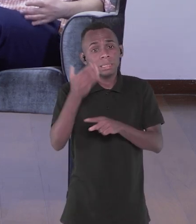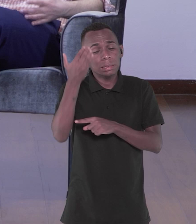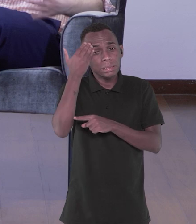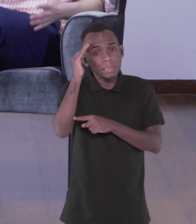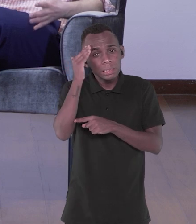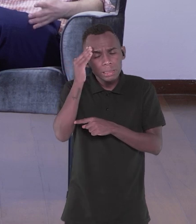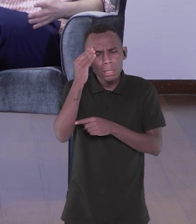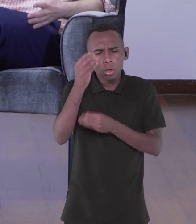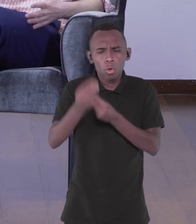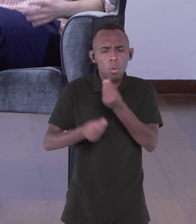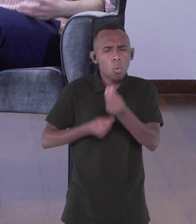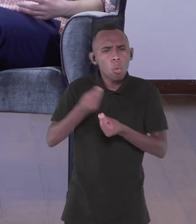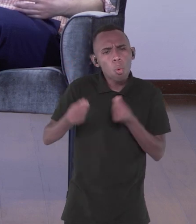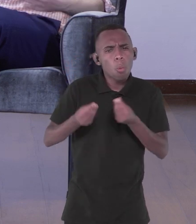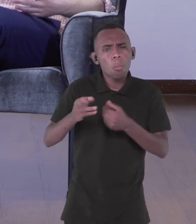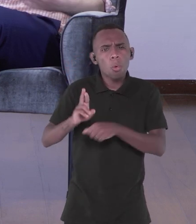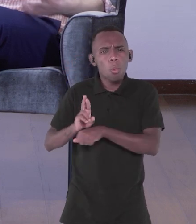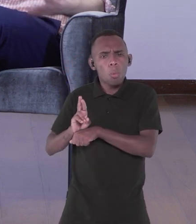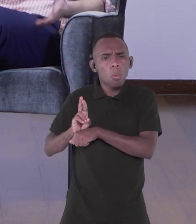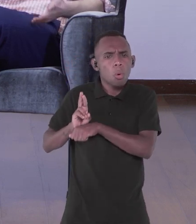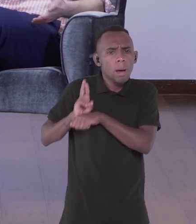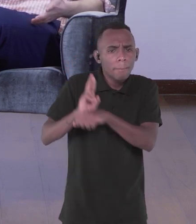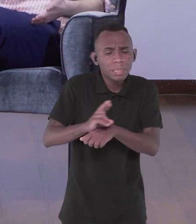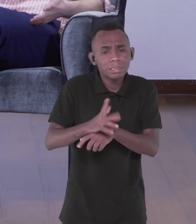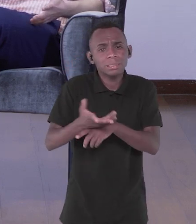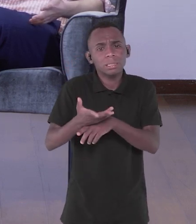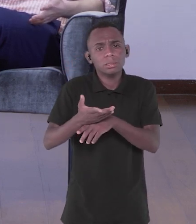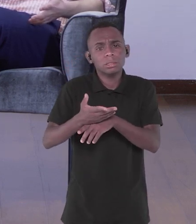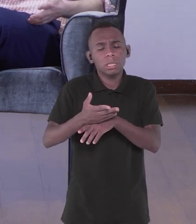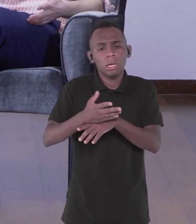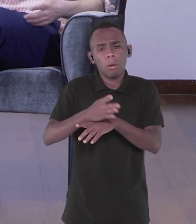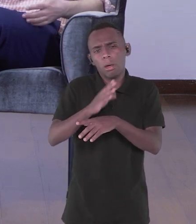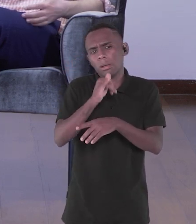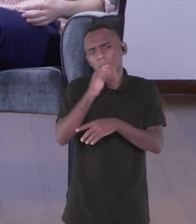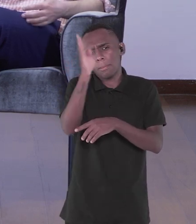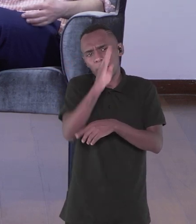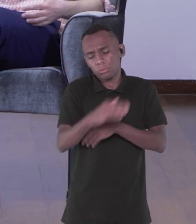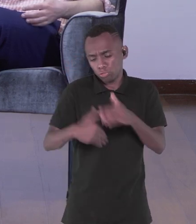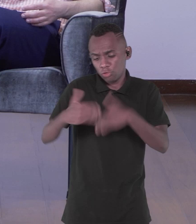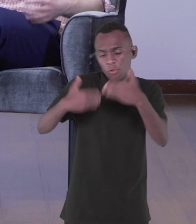nome de quem é feita a inserção do Brasil no mundo, né?